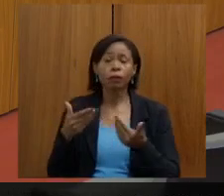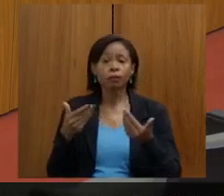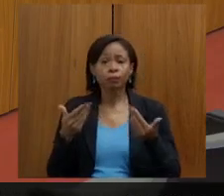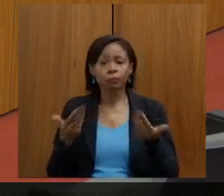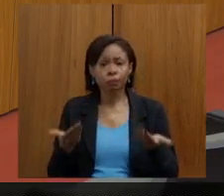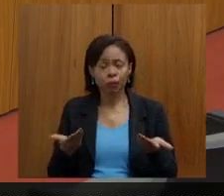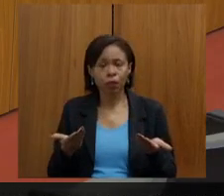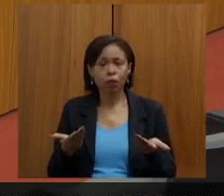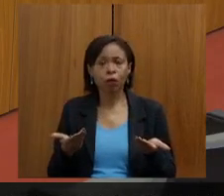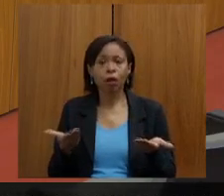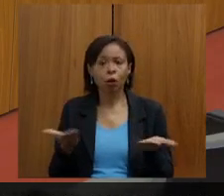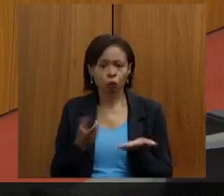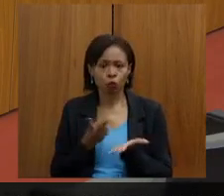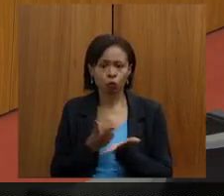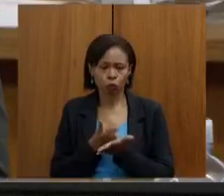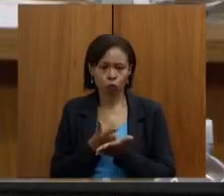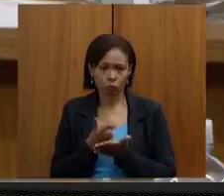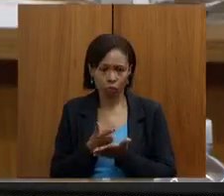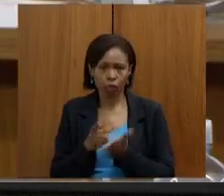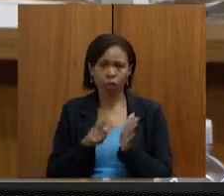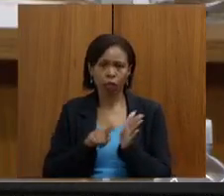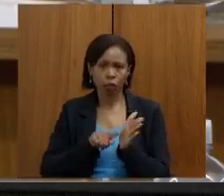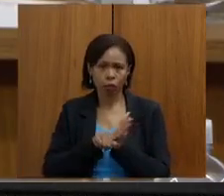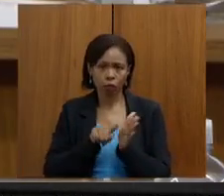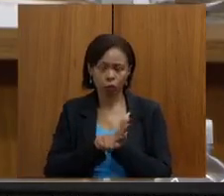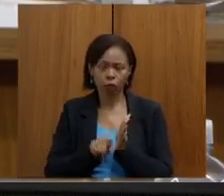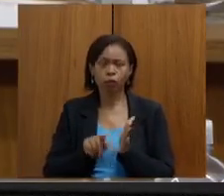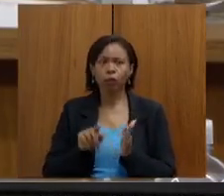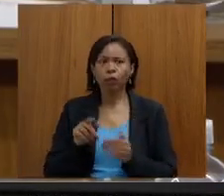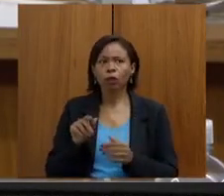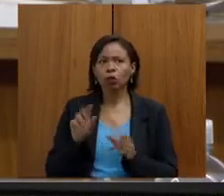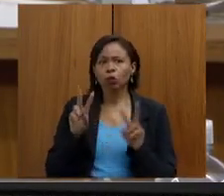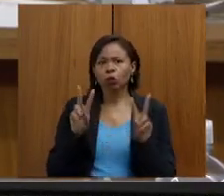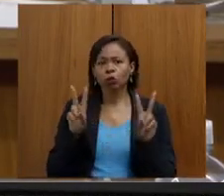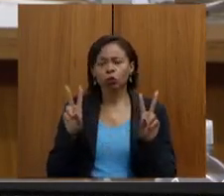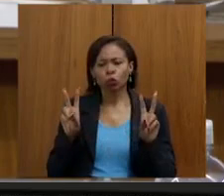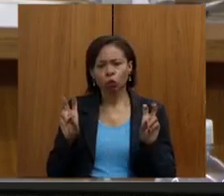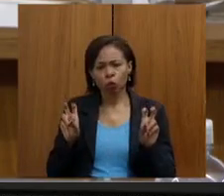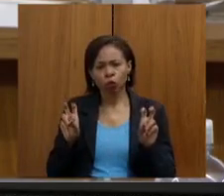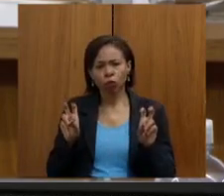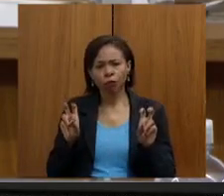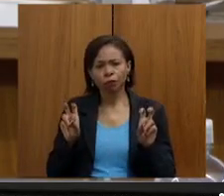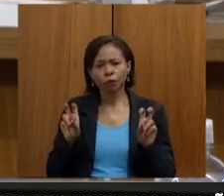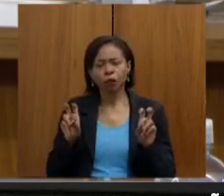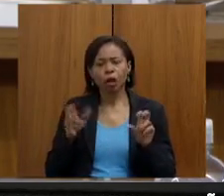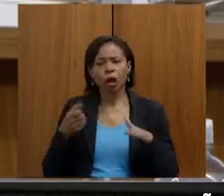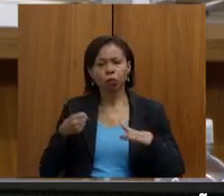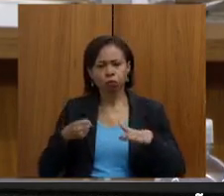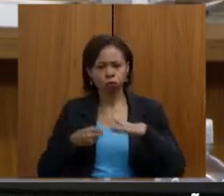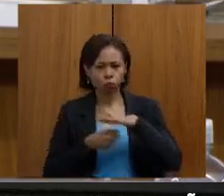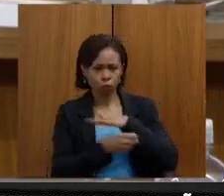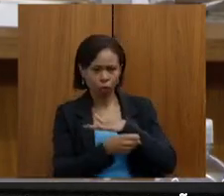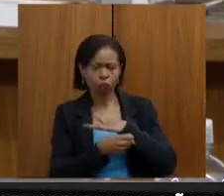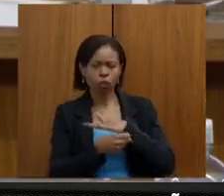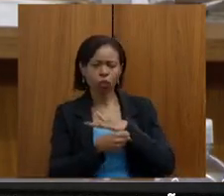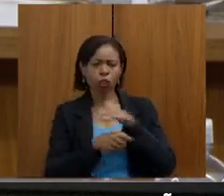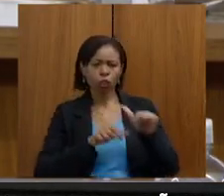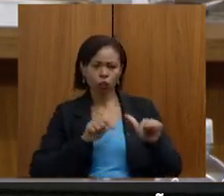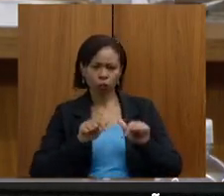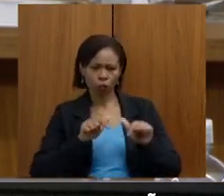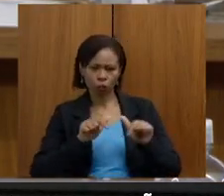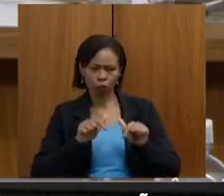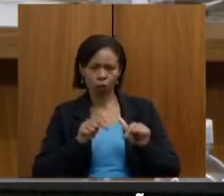vamos a sequência das perguntas no que se refere à efetivo o